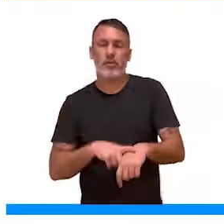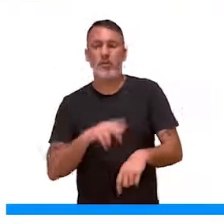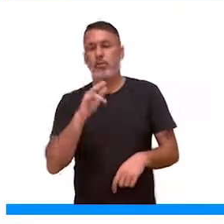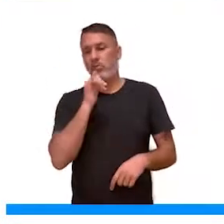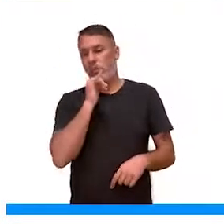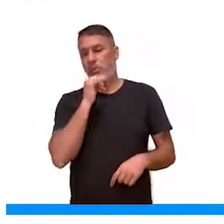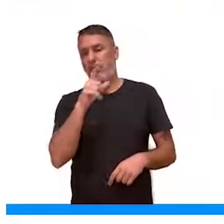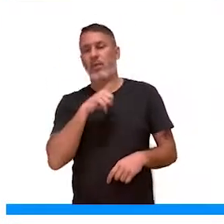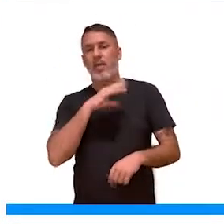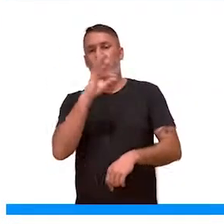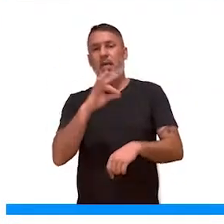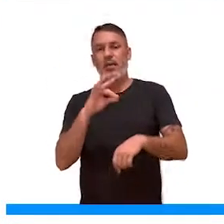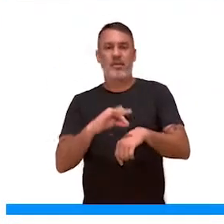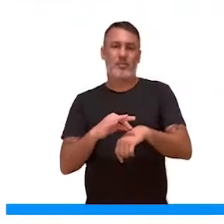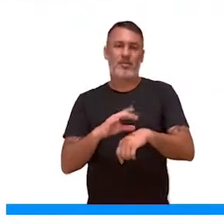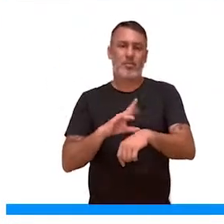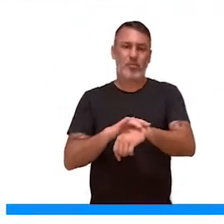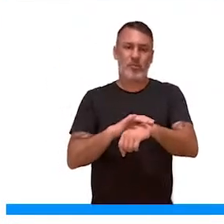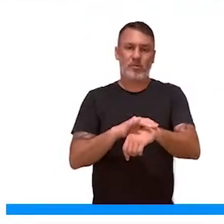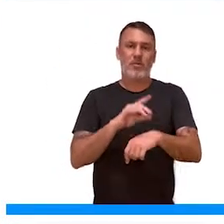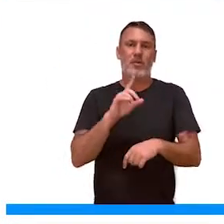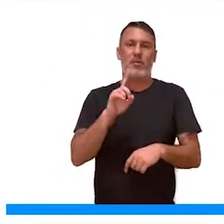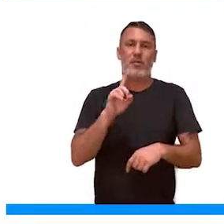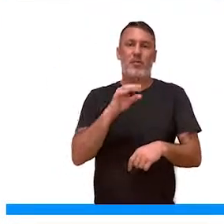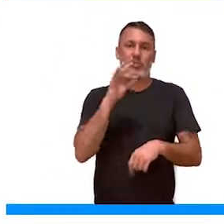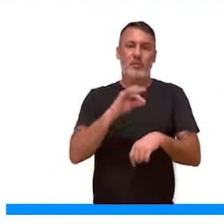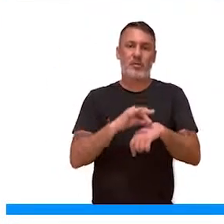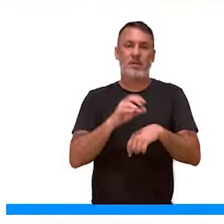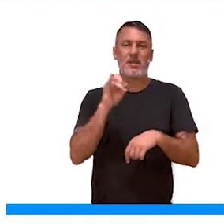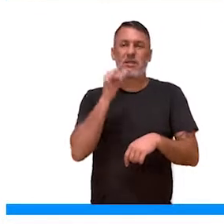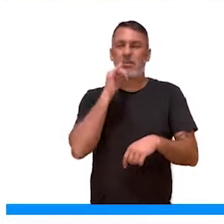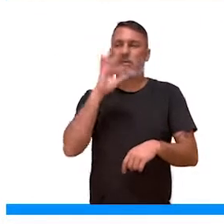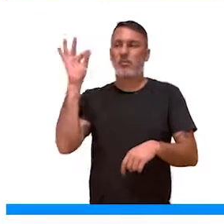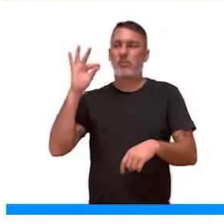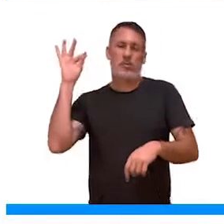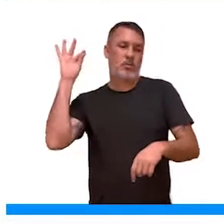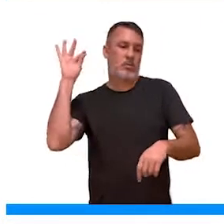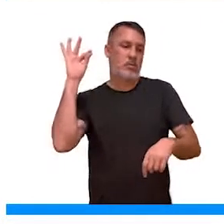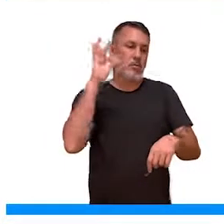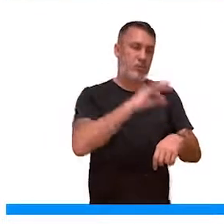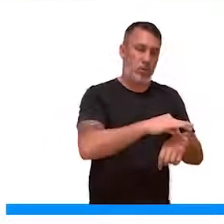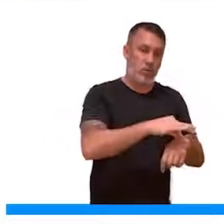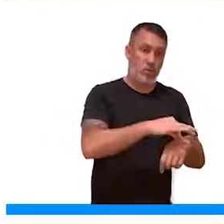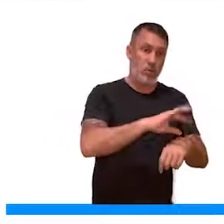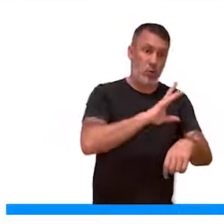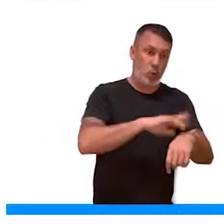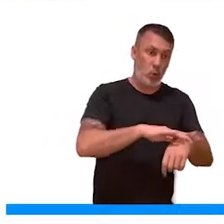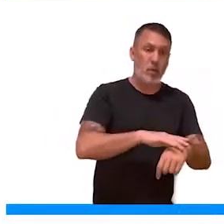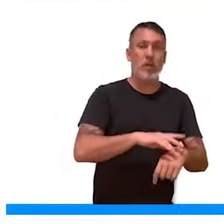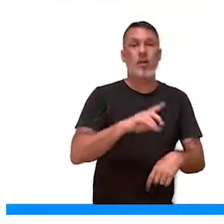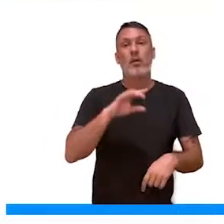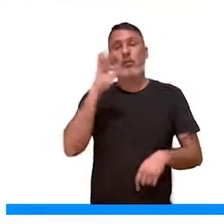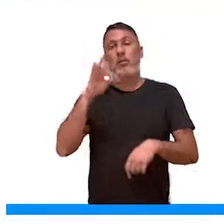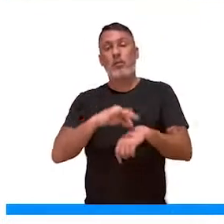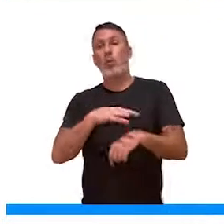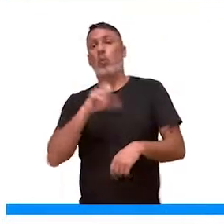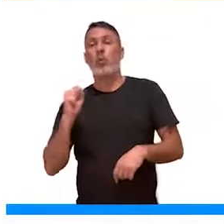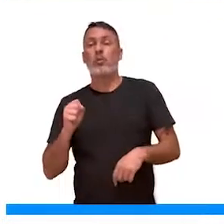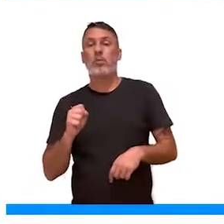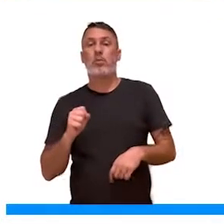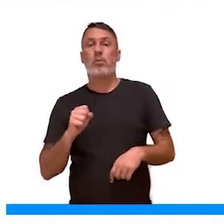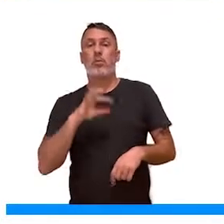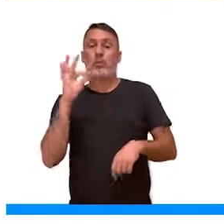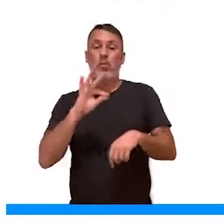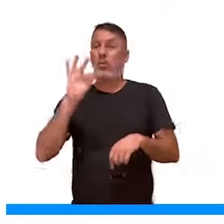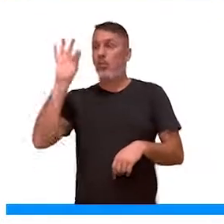outro organismo, como, por exemplo, o mosquito da dengue. Quando ele pica uma pessoa que está infectada, agora ele também está infectado. E ao